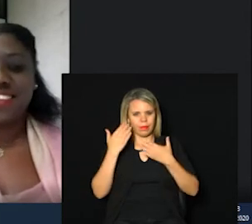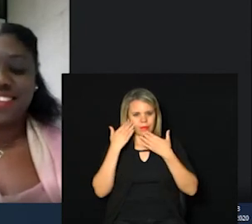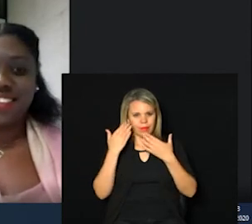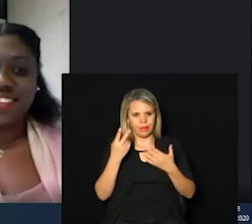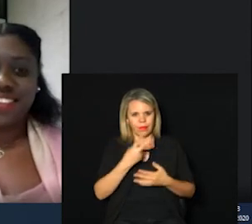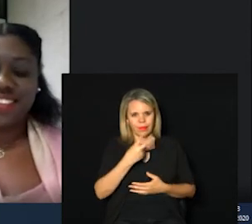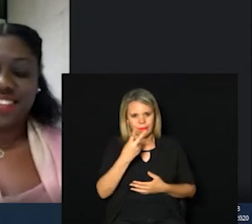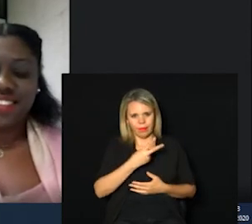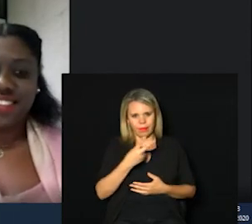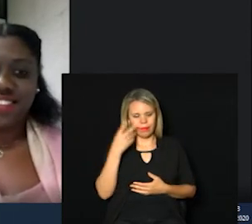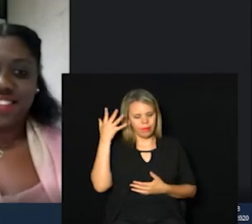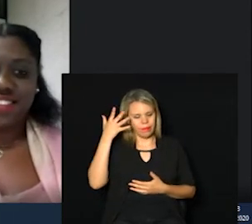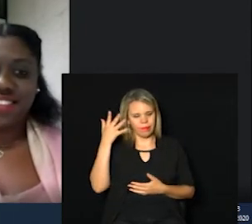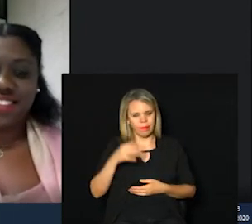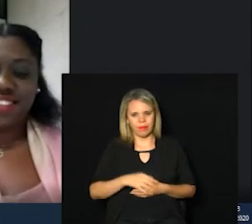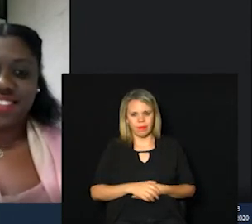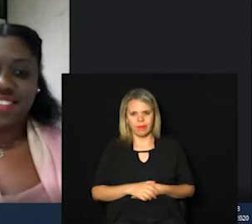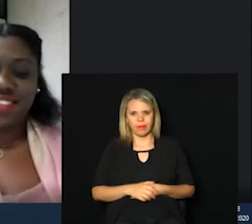Gláucia.